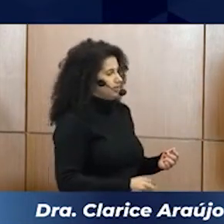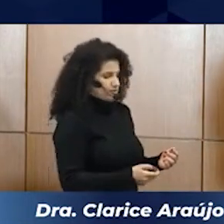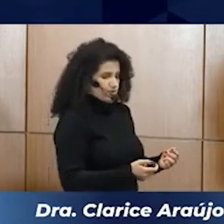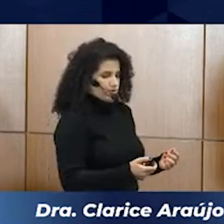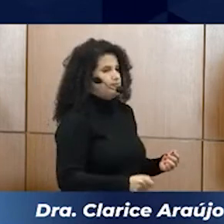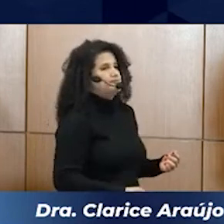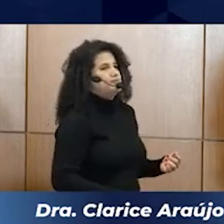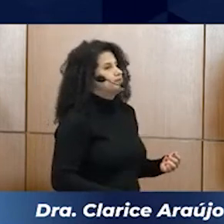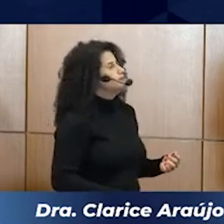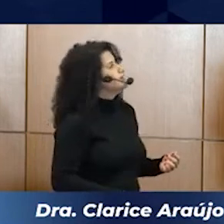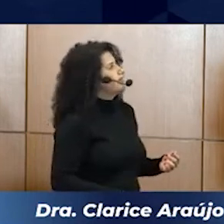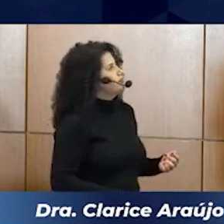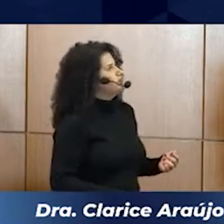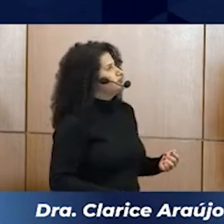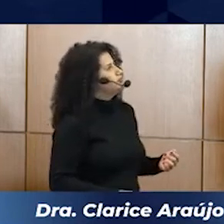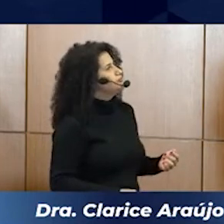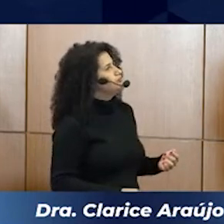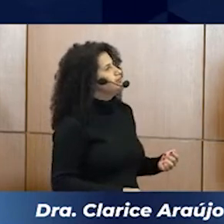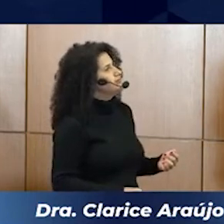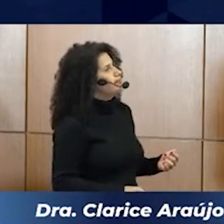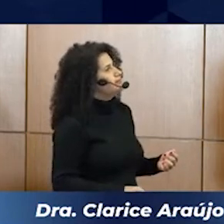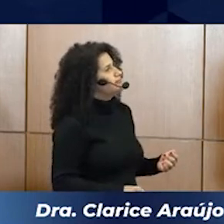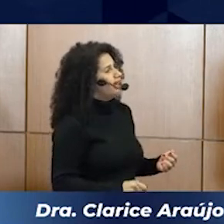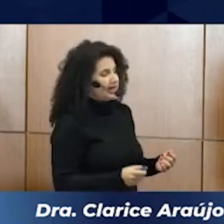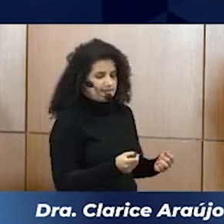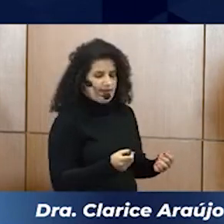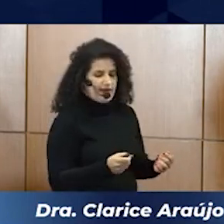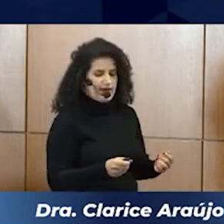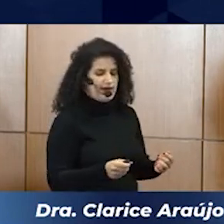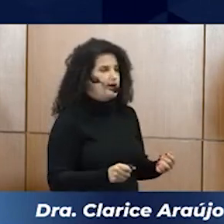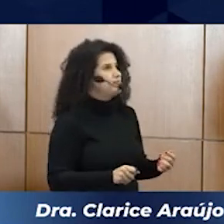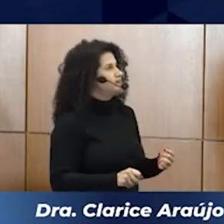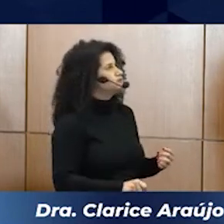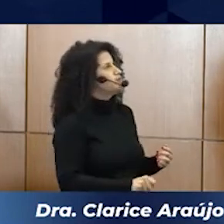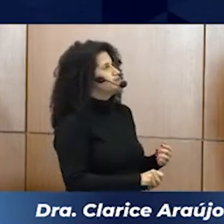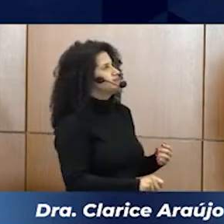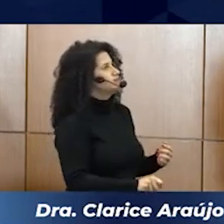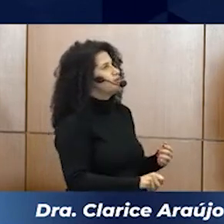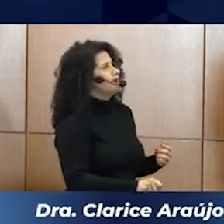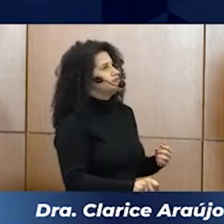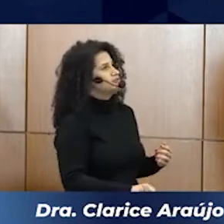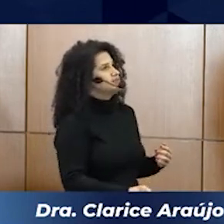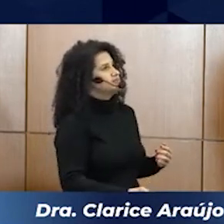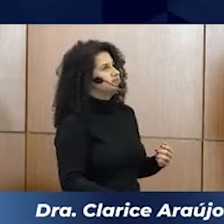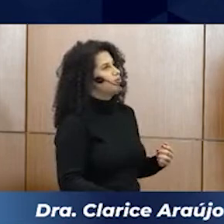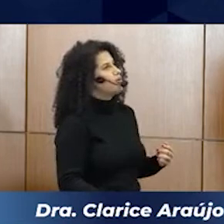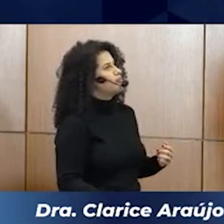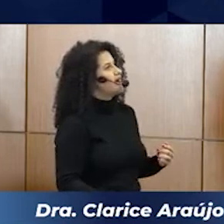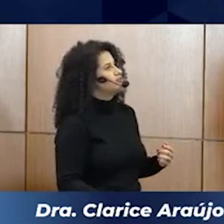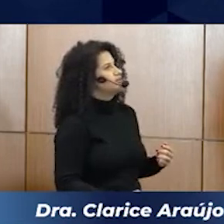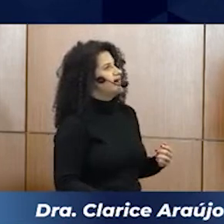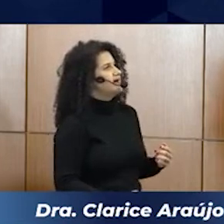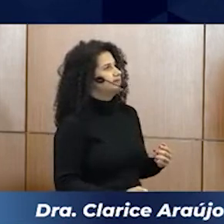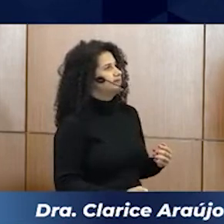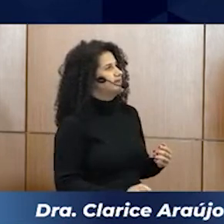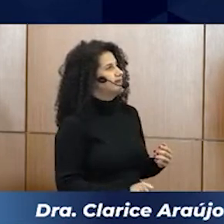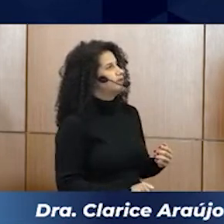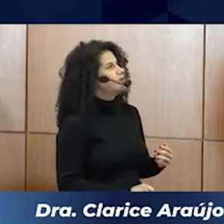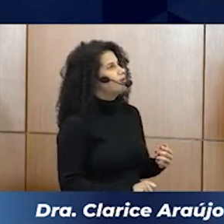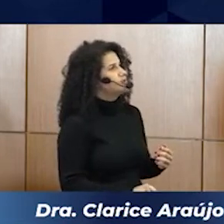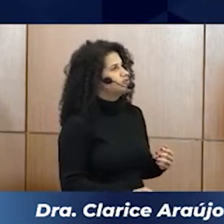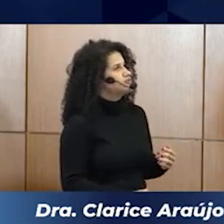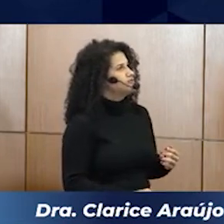E aí estou caminhando para o fim. Né? Mais uma vez, a tomada de decisão compartilhada,